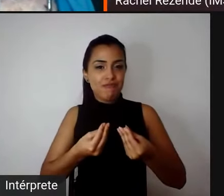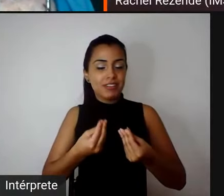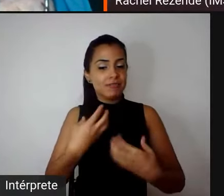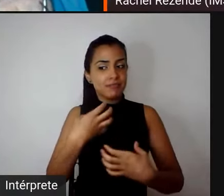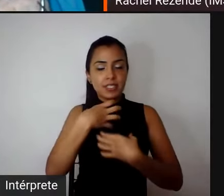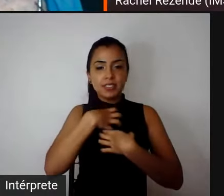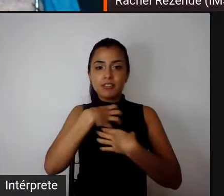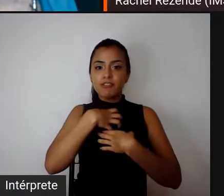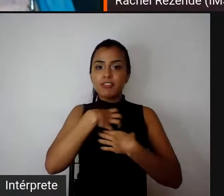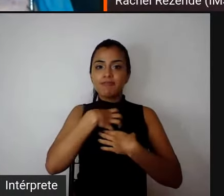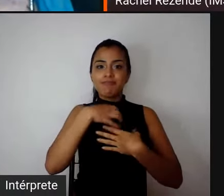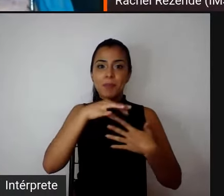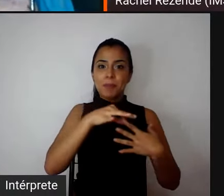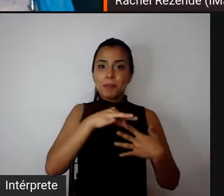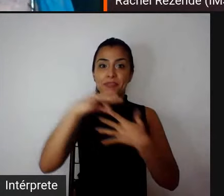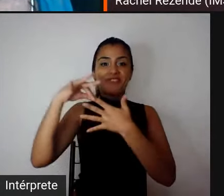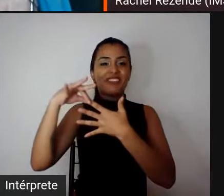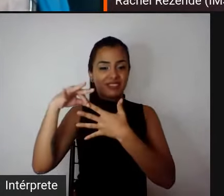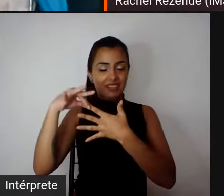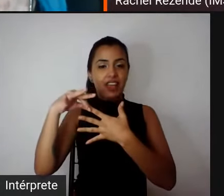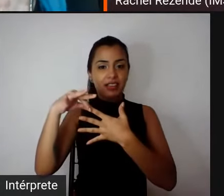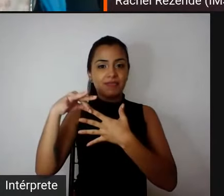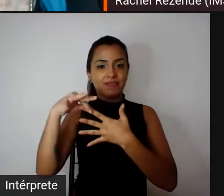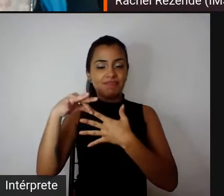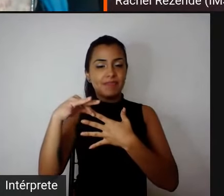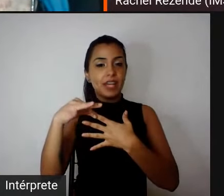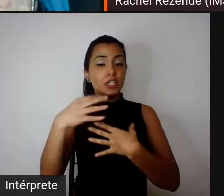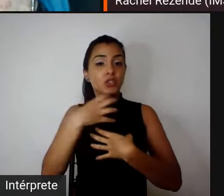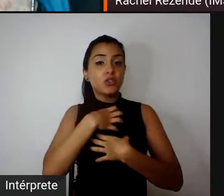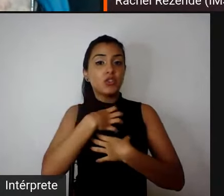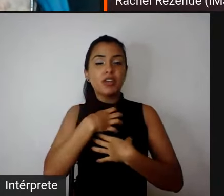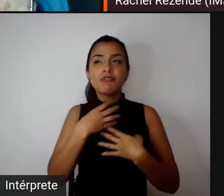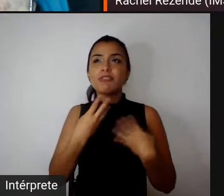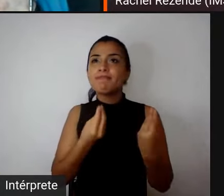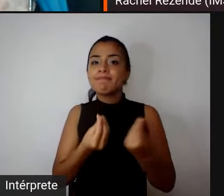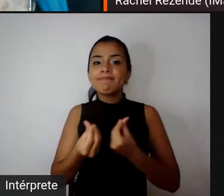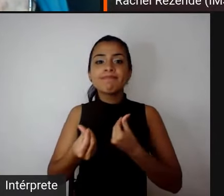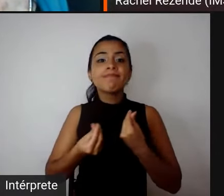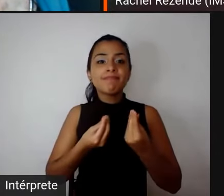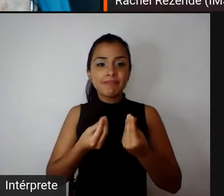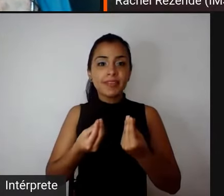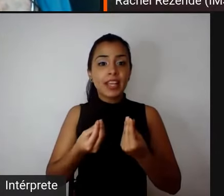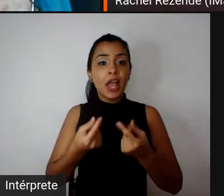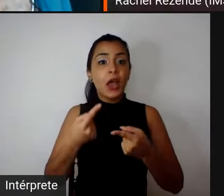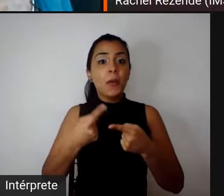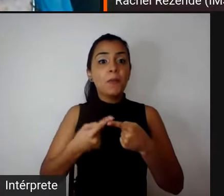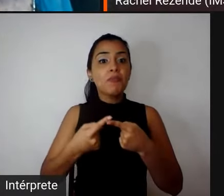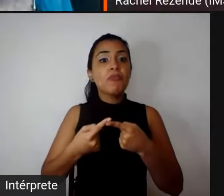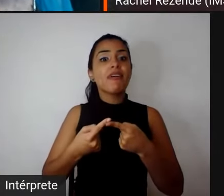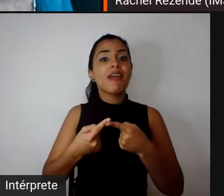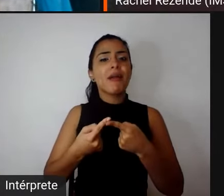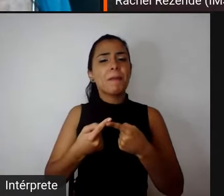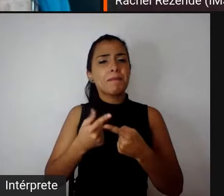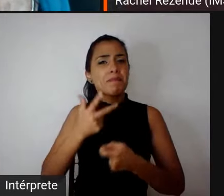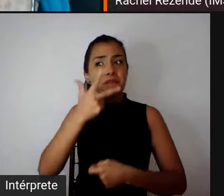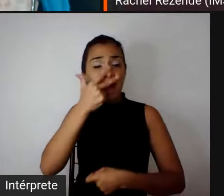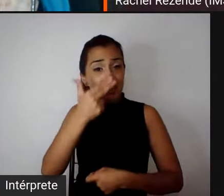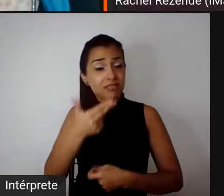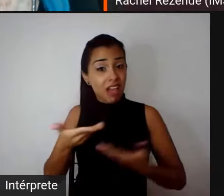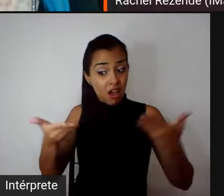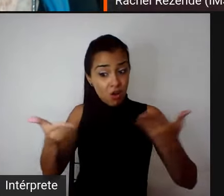privilegiada, um pouco irreal, mas me dizem que está sendo muito, muito